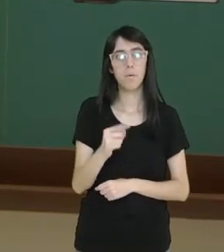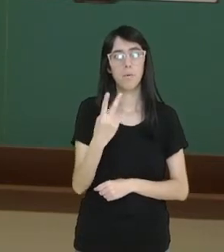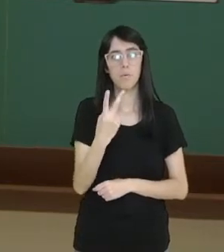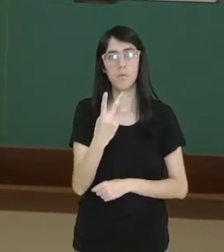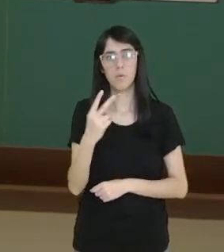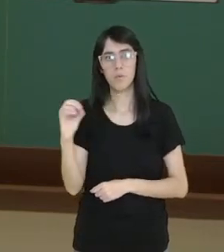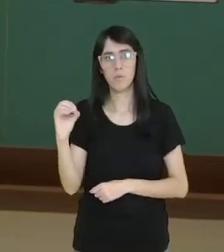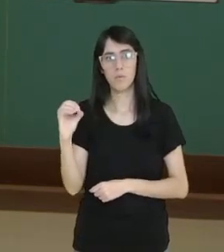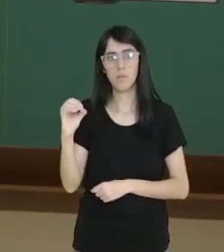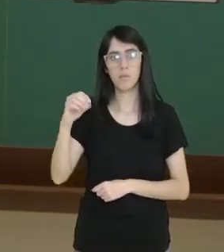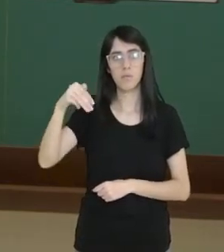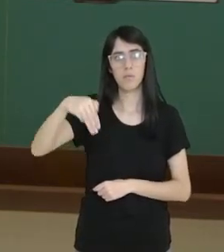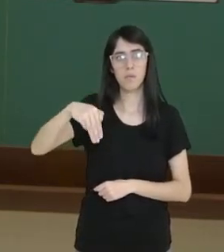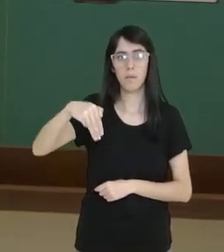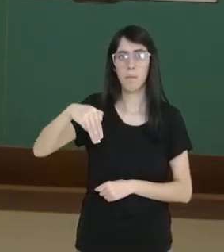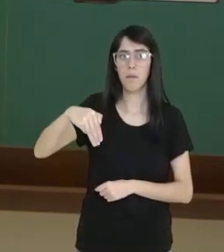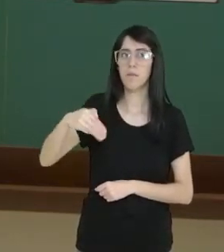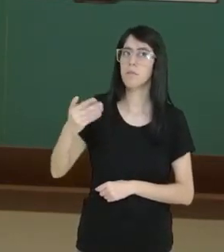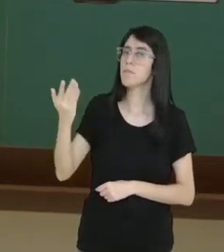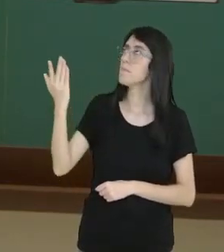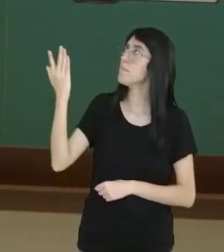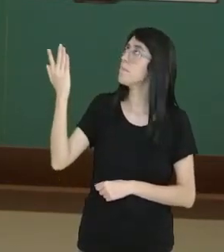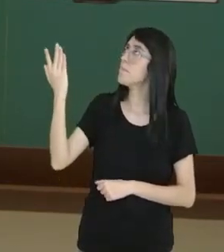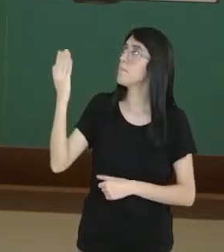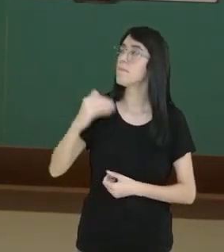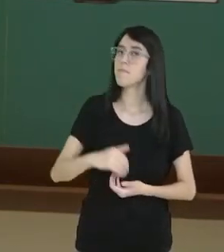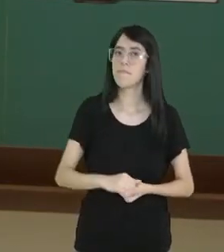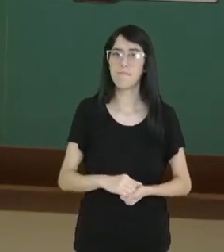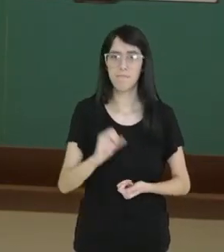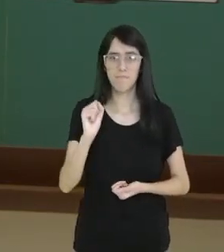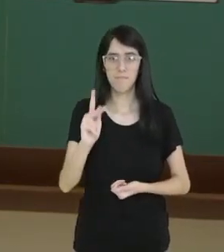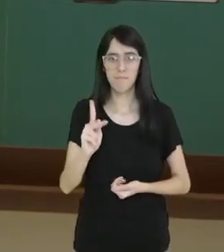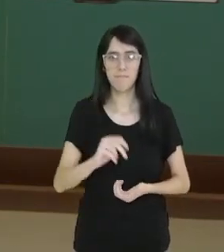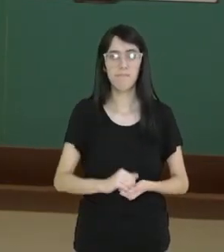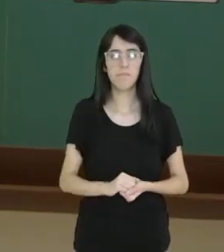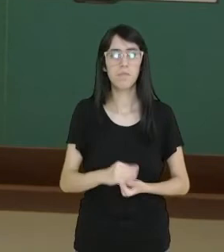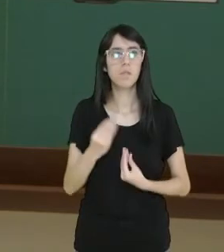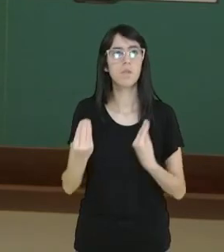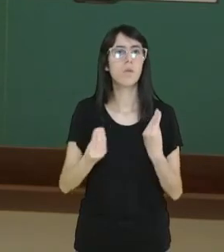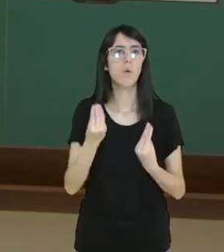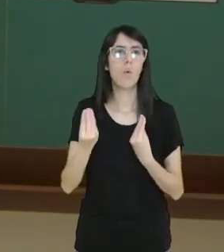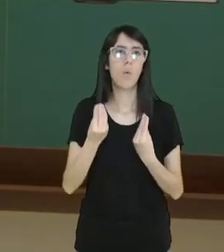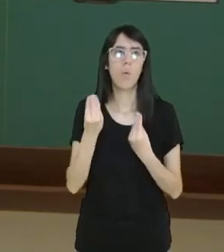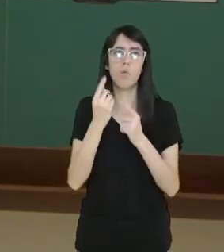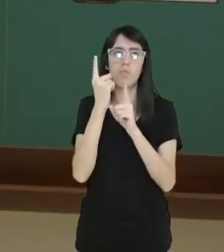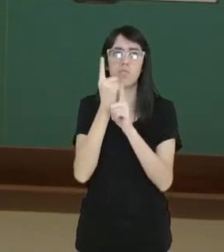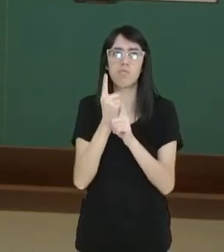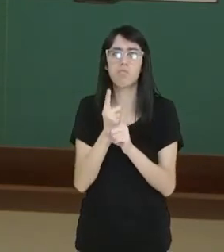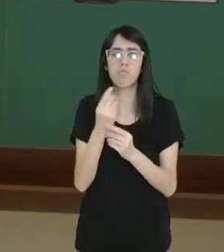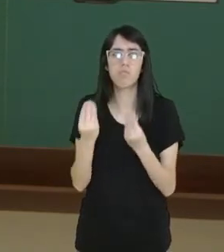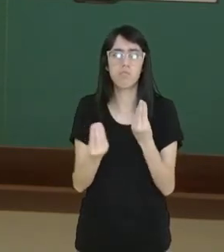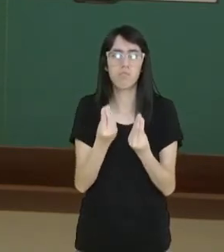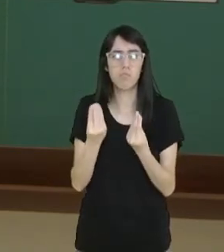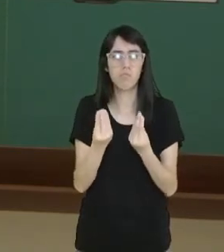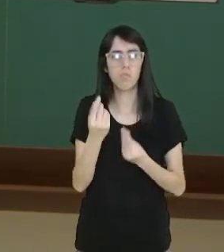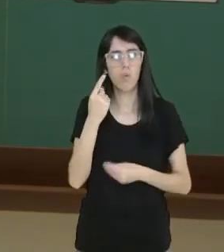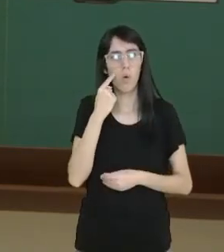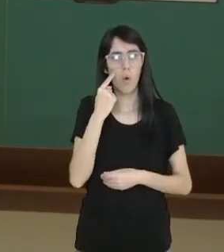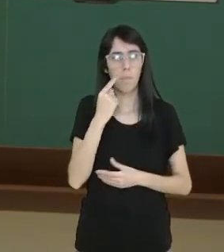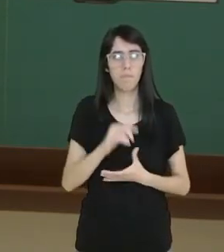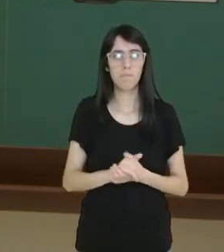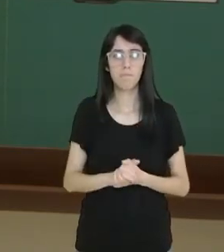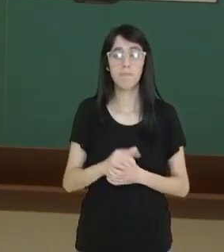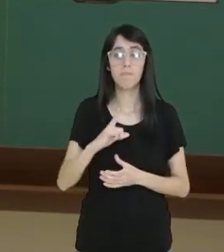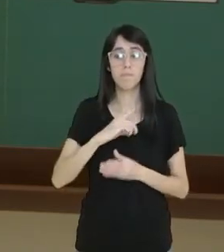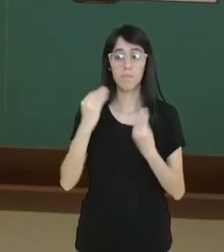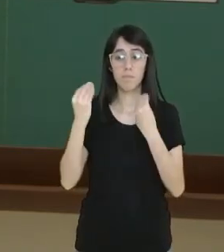1.100 metros, e a anterior era 2.100, ok? O que eu posso fazer com essas medidas, gente? Nós colocamos ela aqui